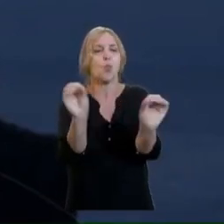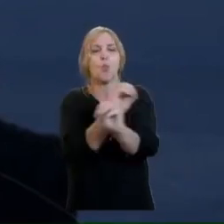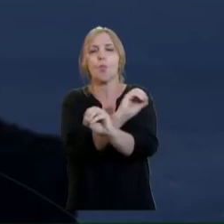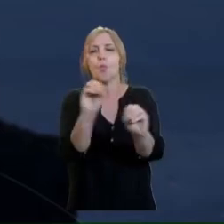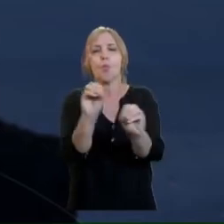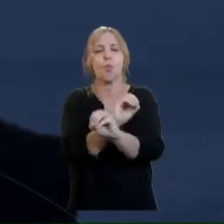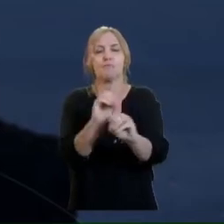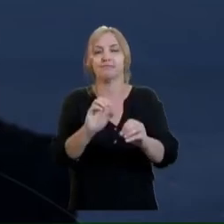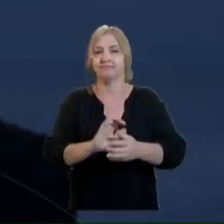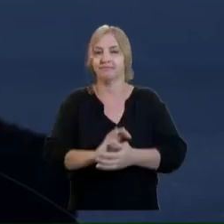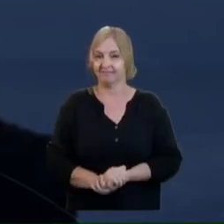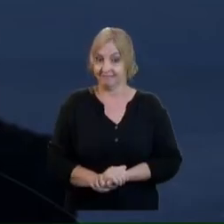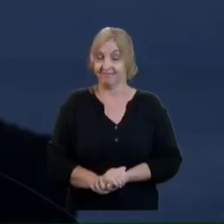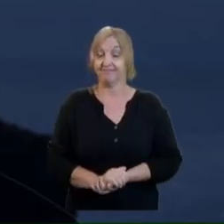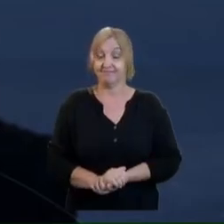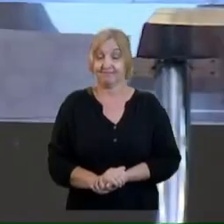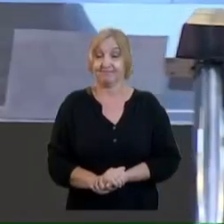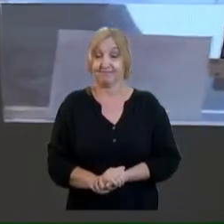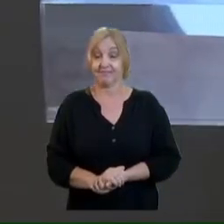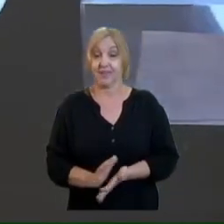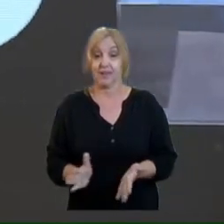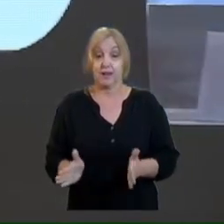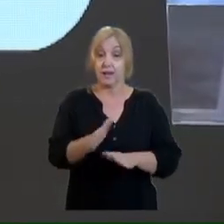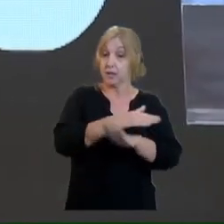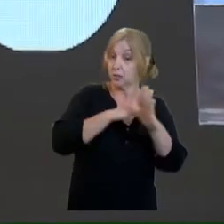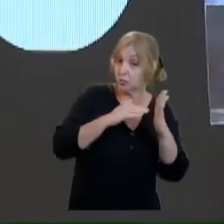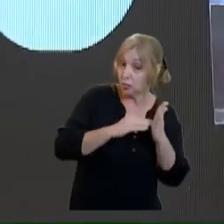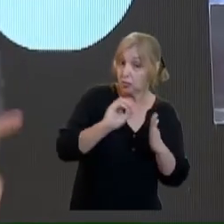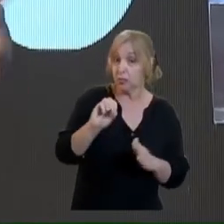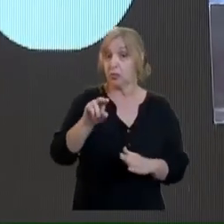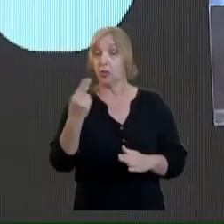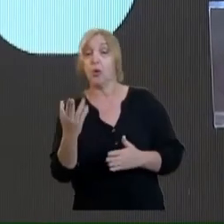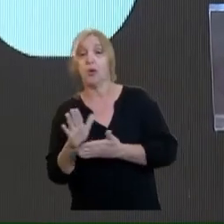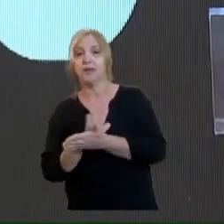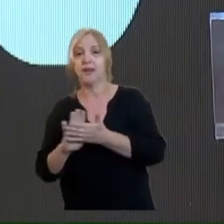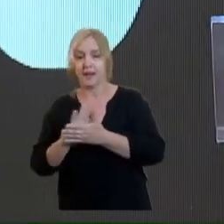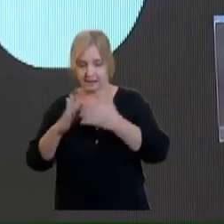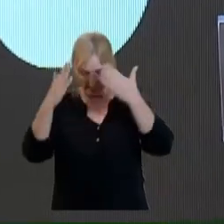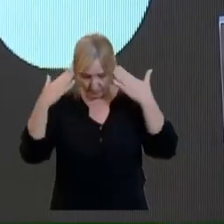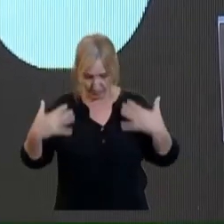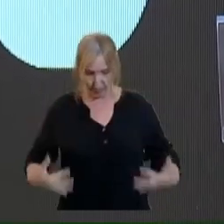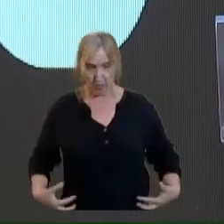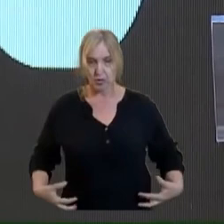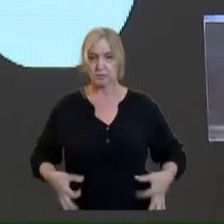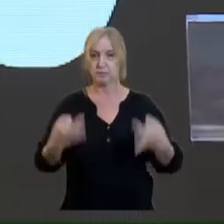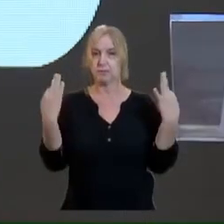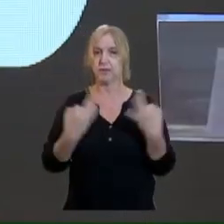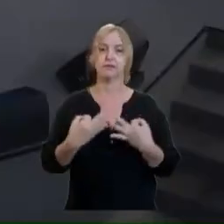quebrado. É tudo ou é nada? Todos os meus ossos aqui estão inteirinhos.